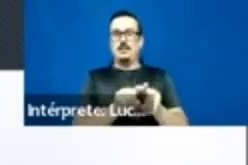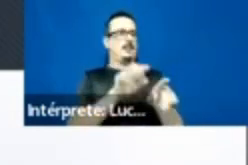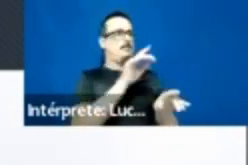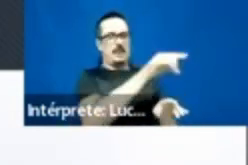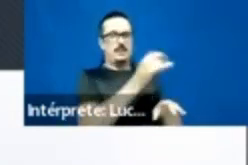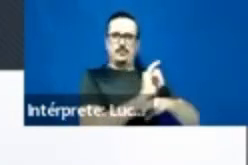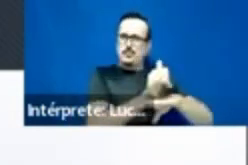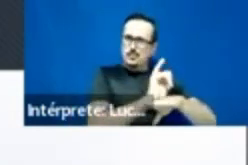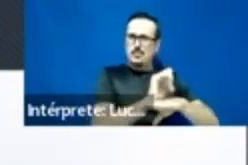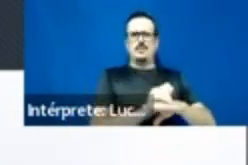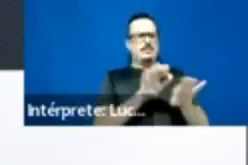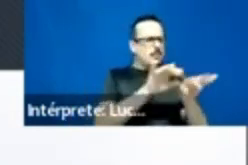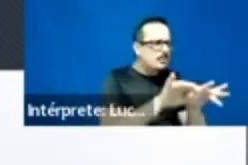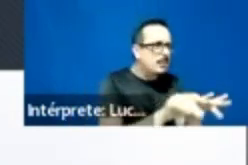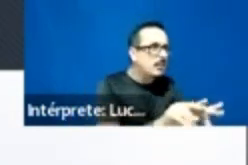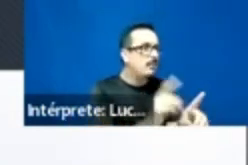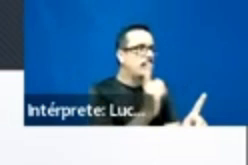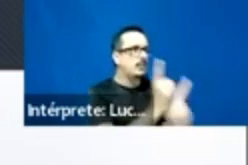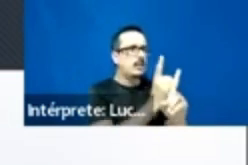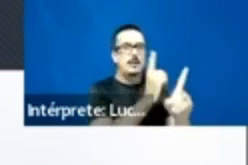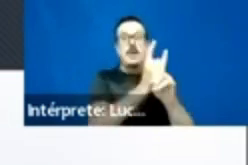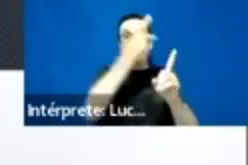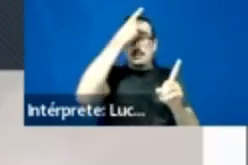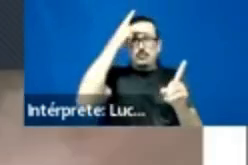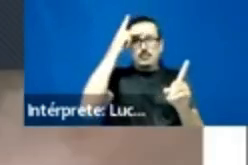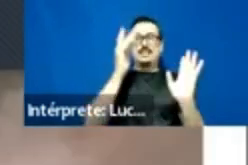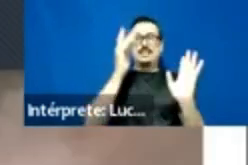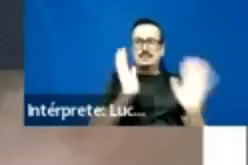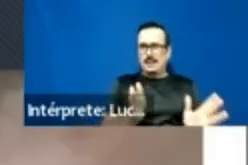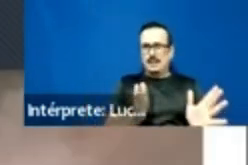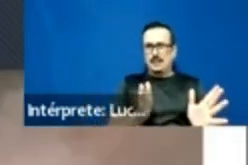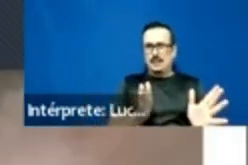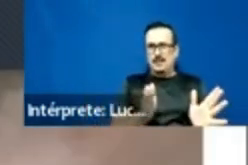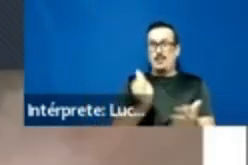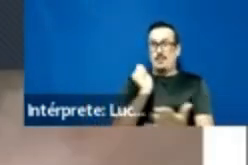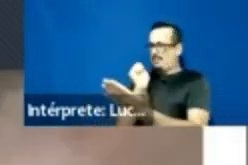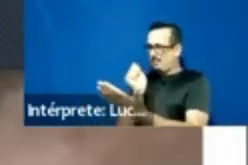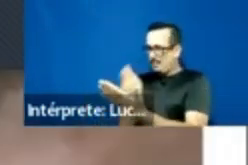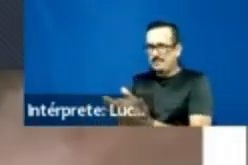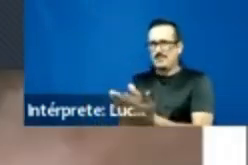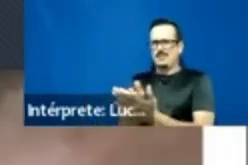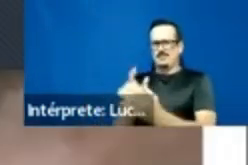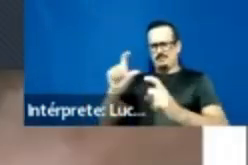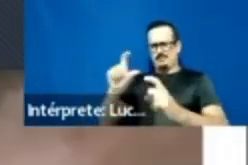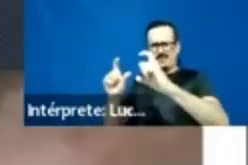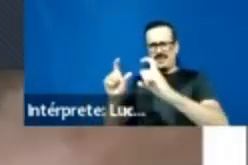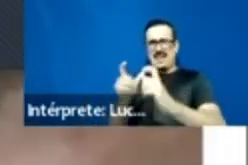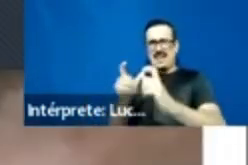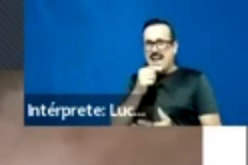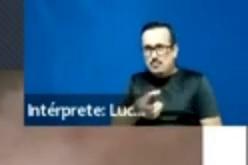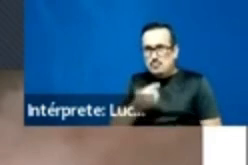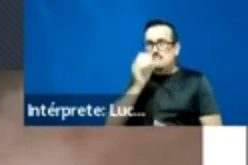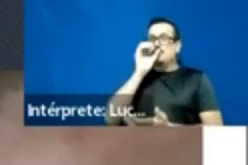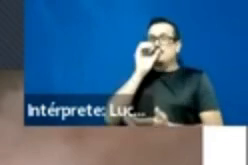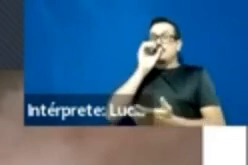YouTube e você vai ver depoimentos incríveis. Aqui nós trouxemos algumas fotos, mas alguns